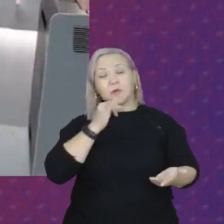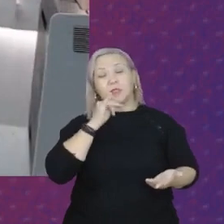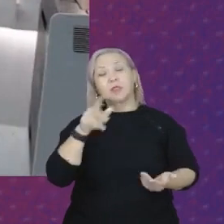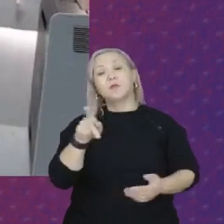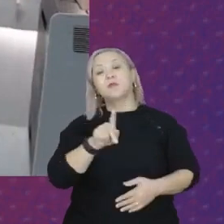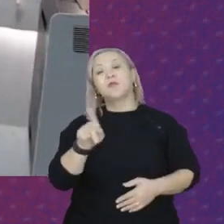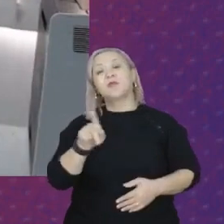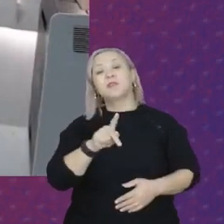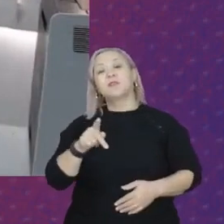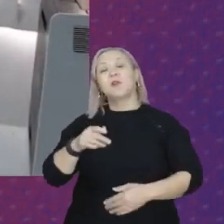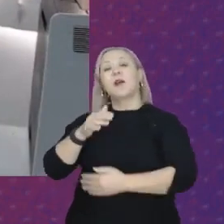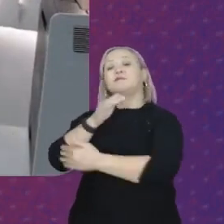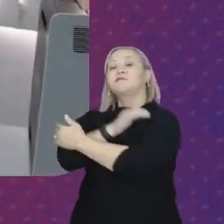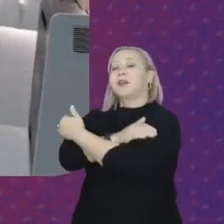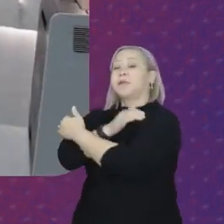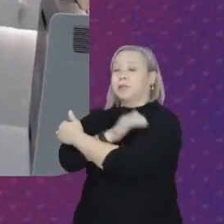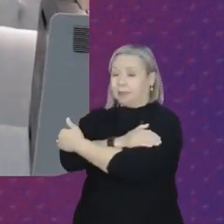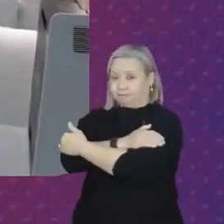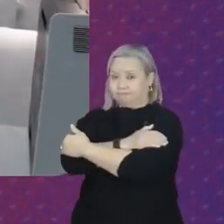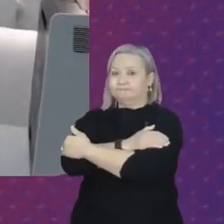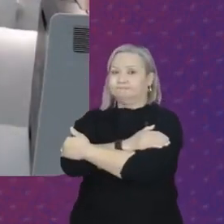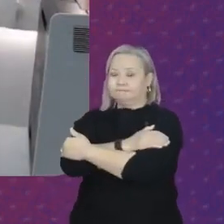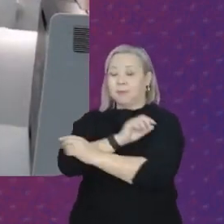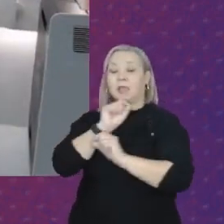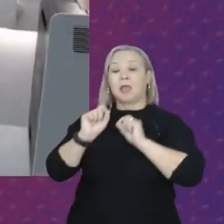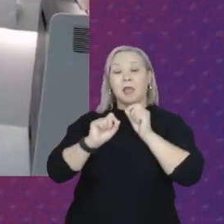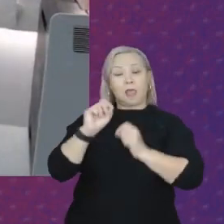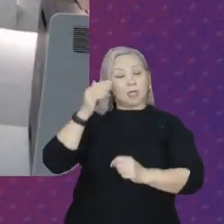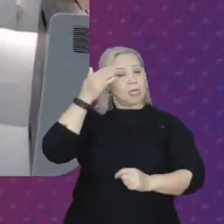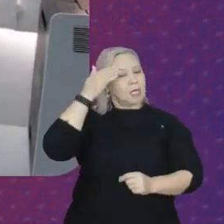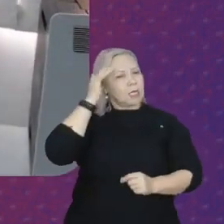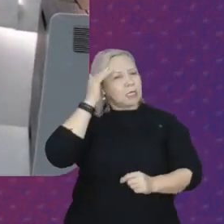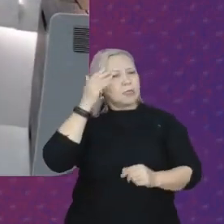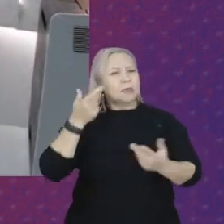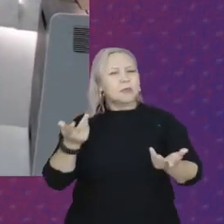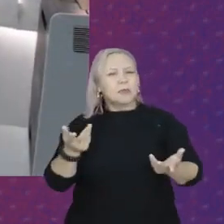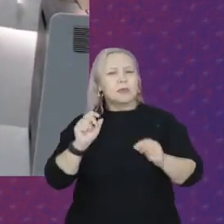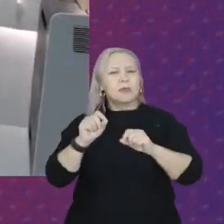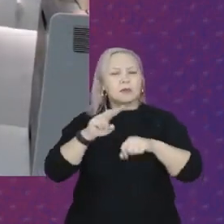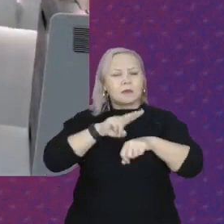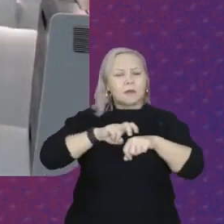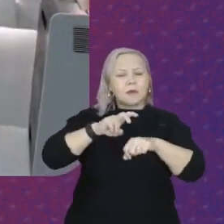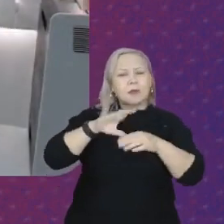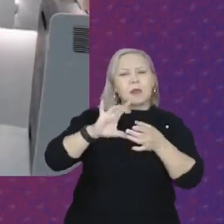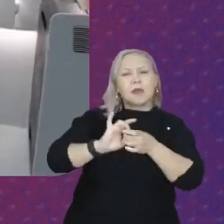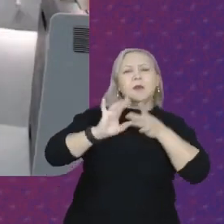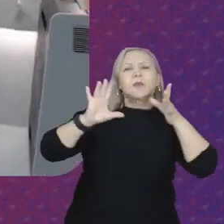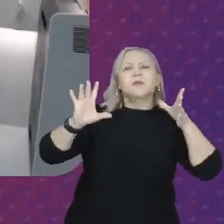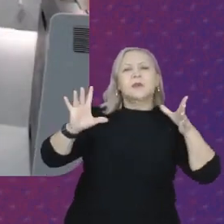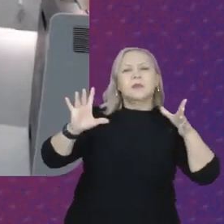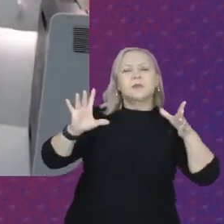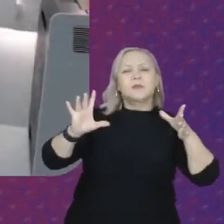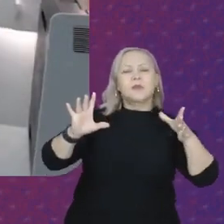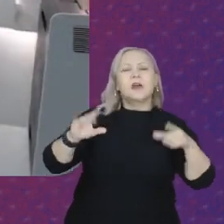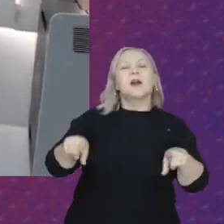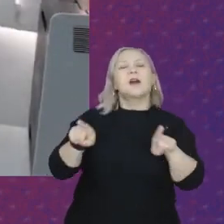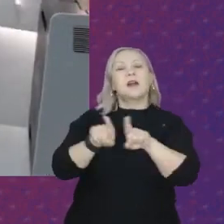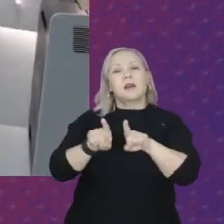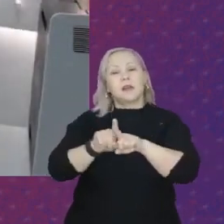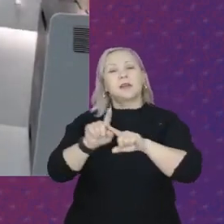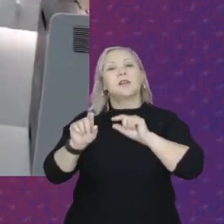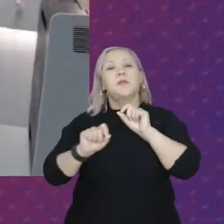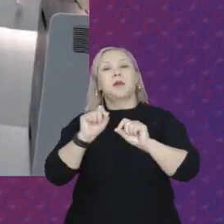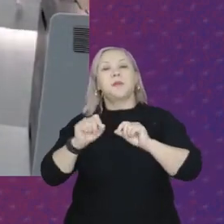professoras feministas que entendam que a educação é emancipadora, inclusive